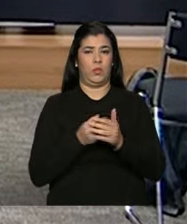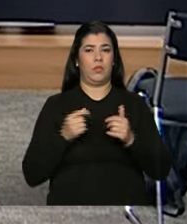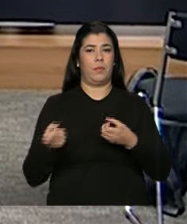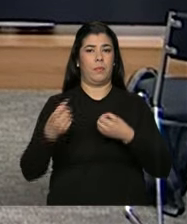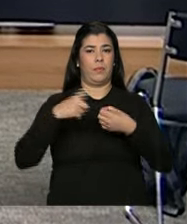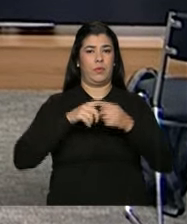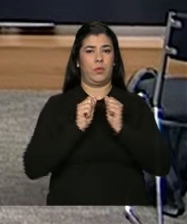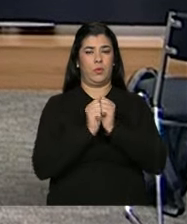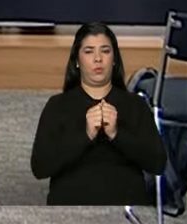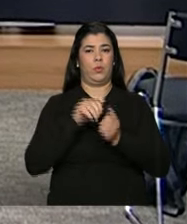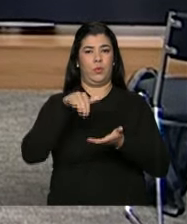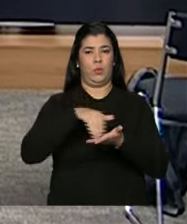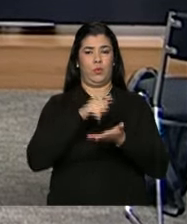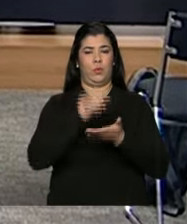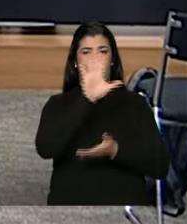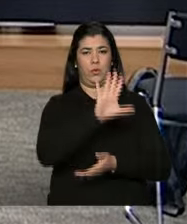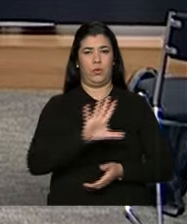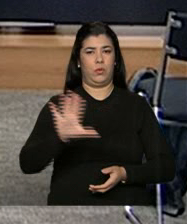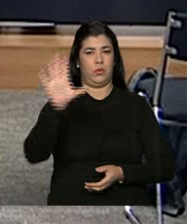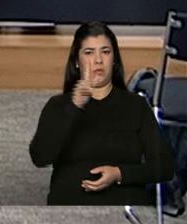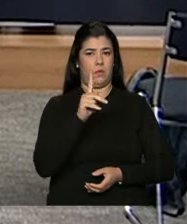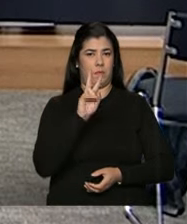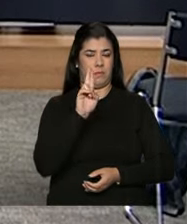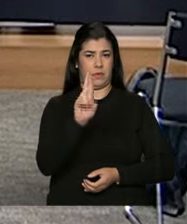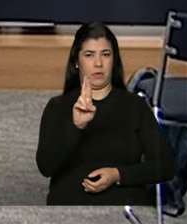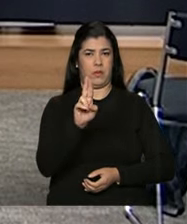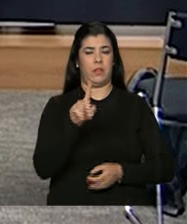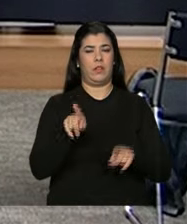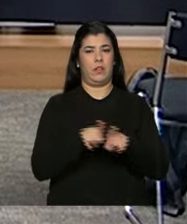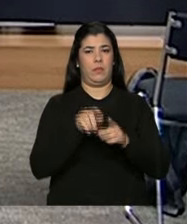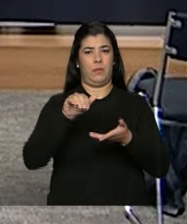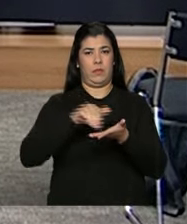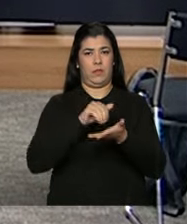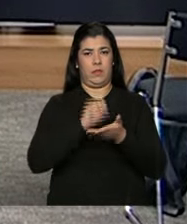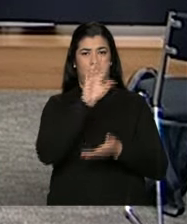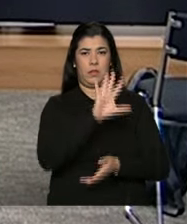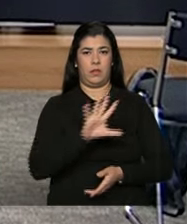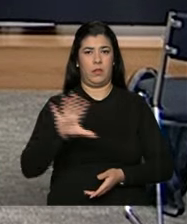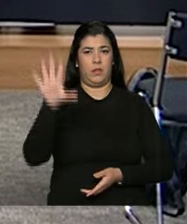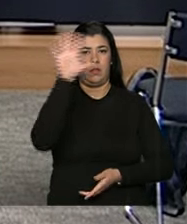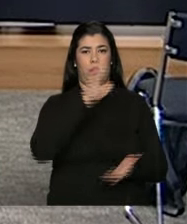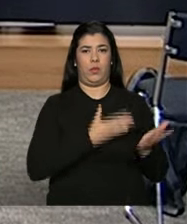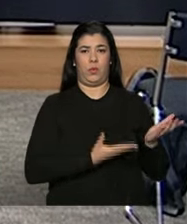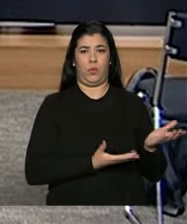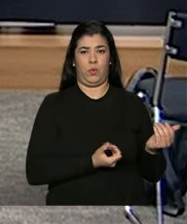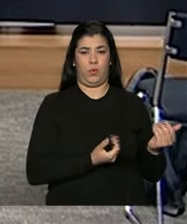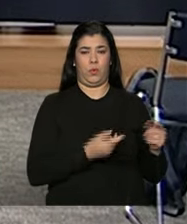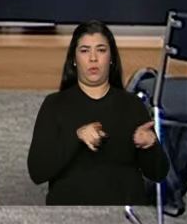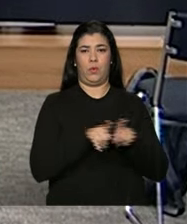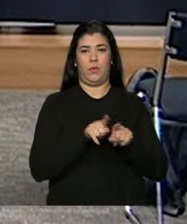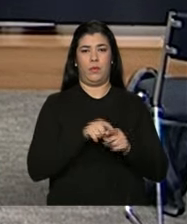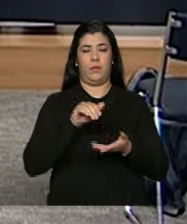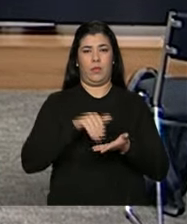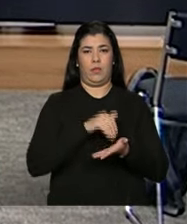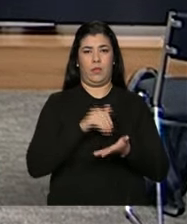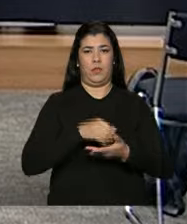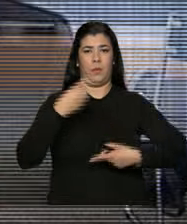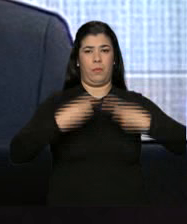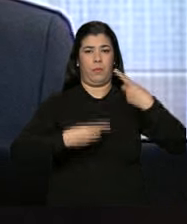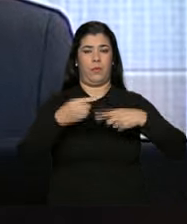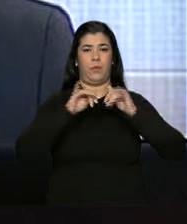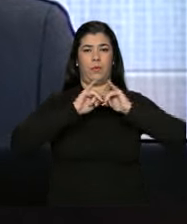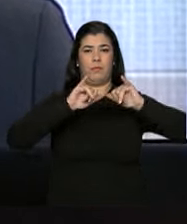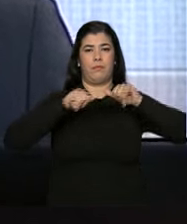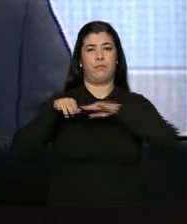parceria pela Secretaria Geral da Presidência da República, Secretaria Nacional de Juventude, Secretaria de Políticas de